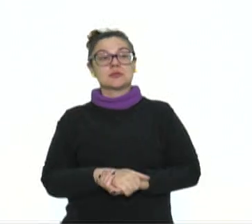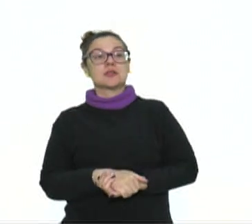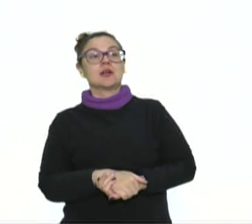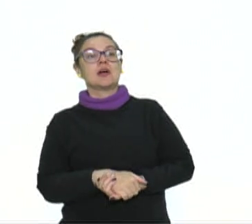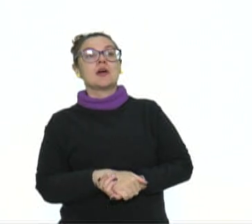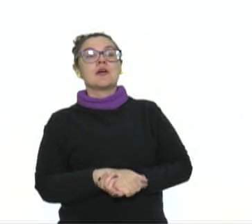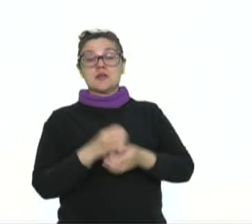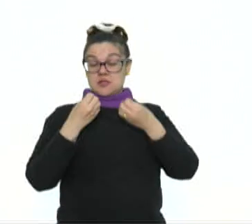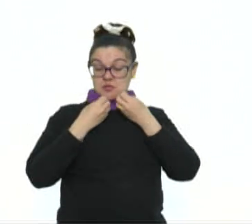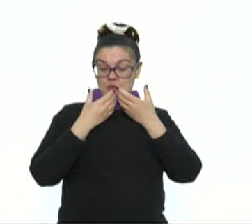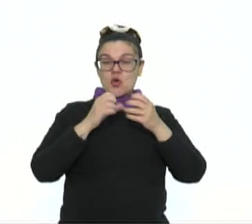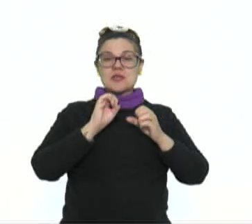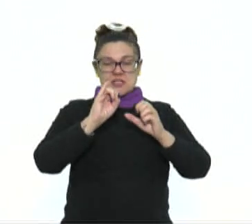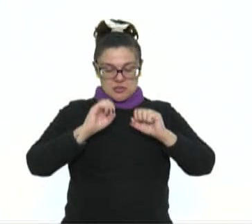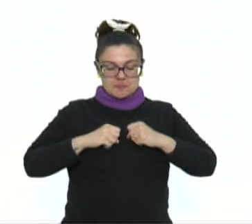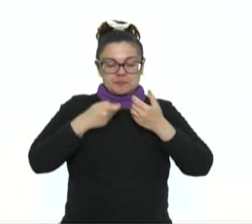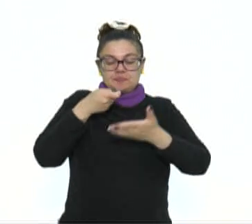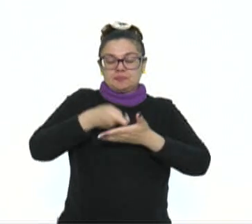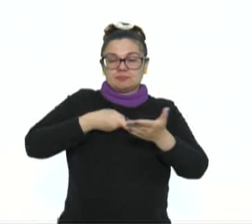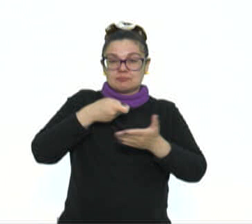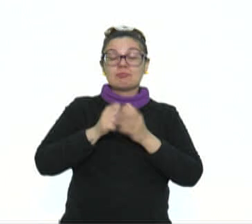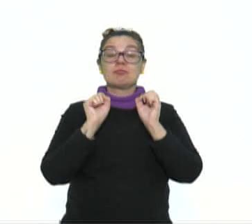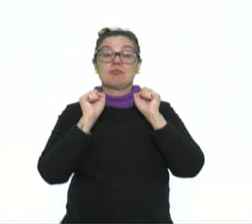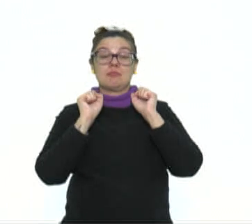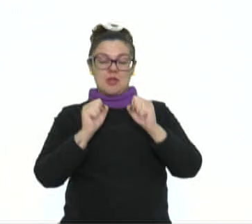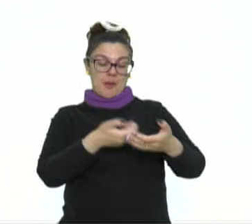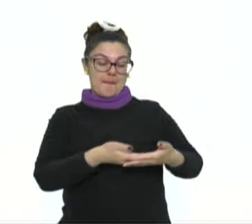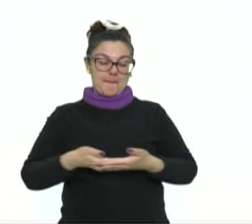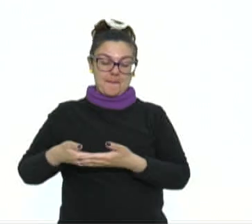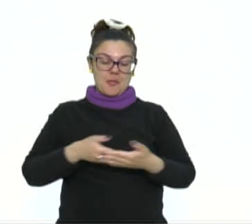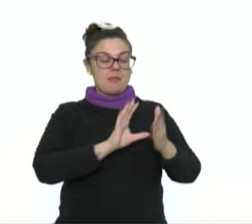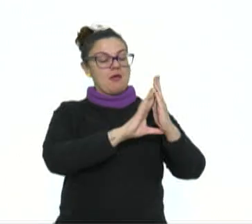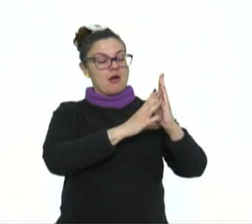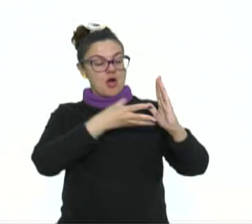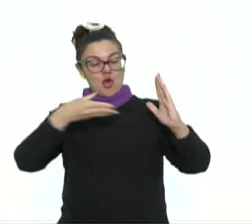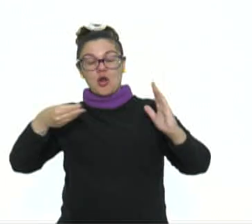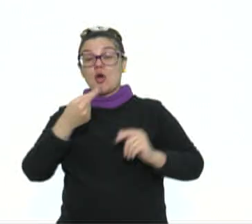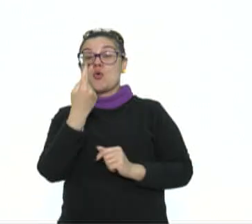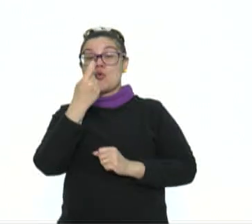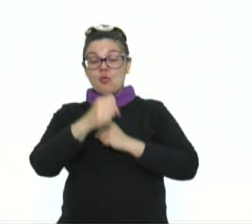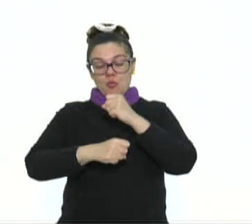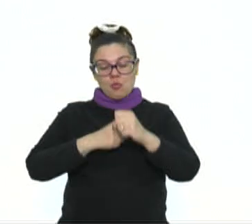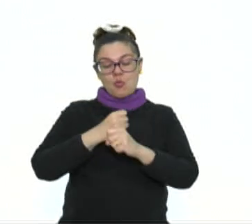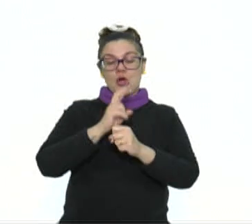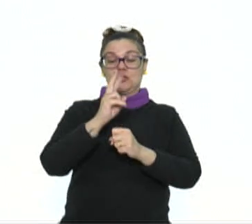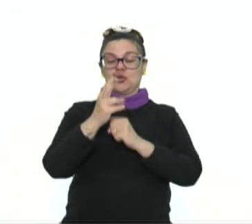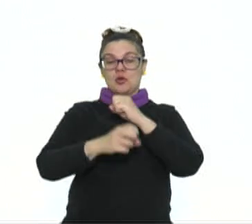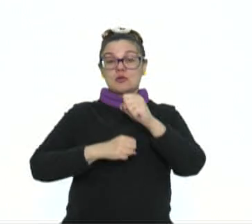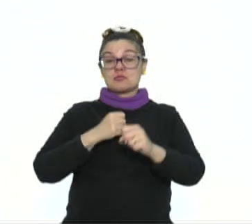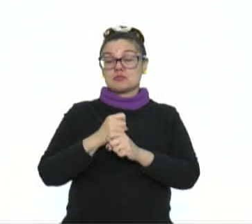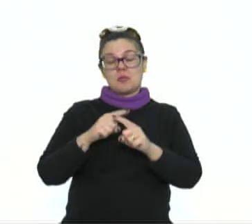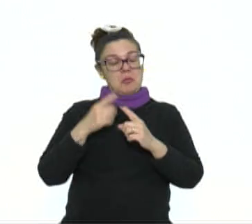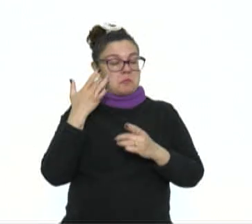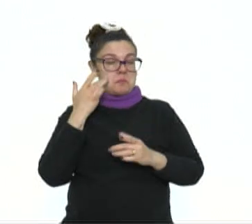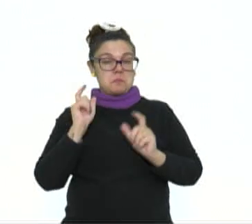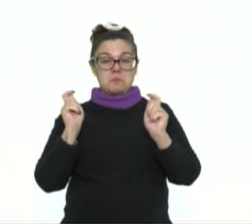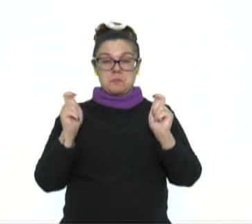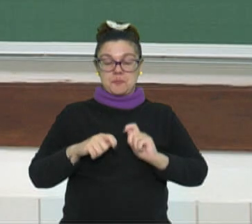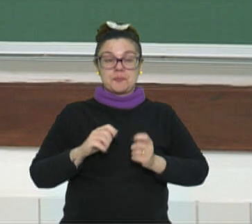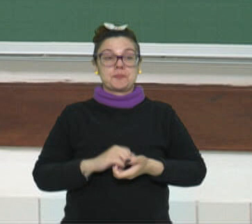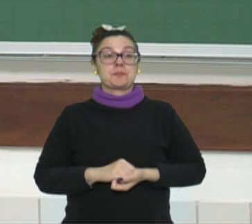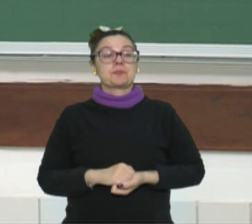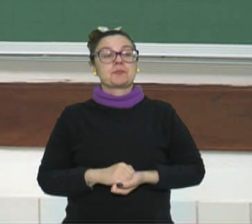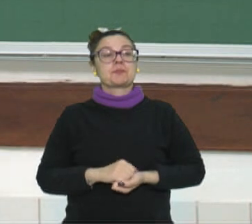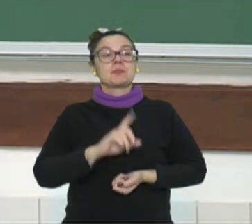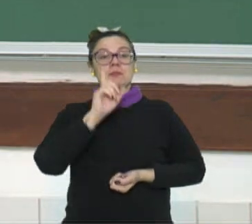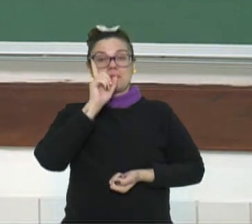Se nos esforçarmos, podemos ter um bebê clonado daqui a 1 ano ou 2, mas não sei se é o caso.